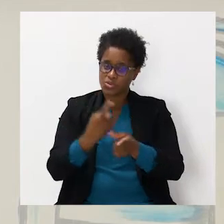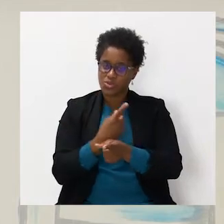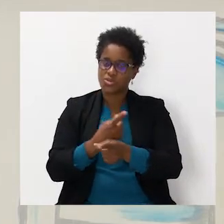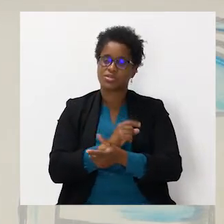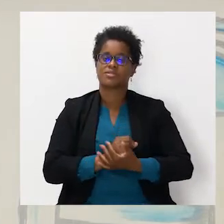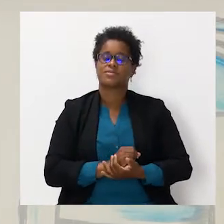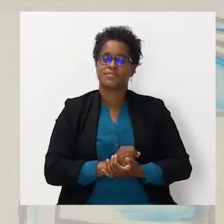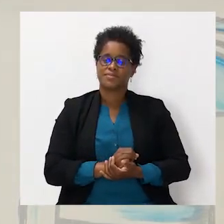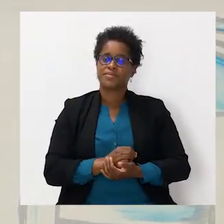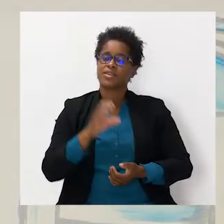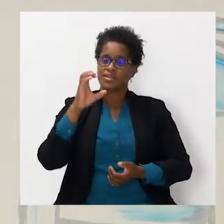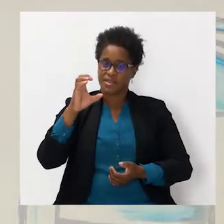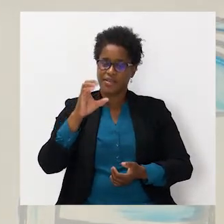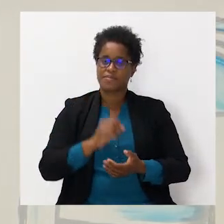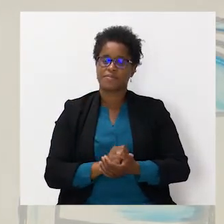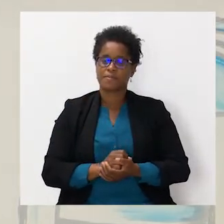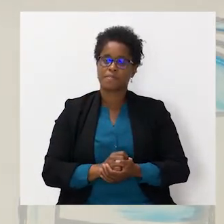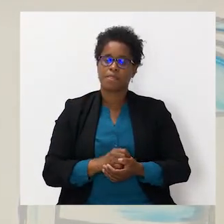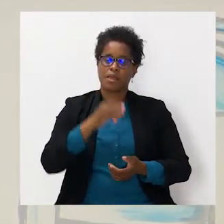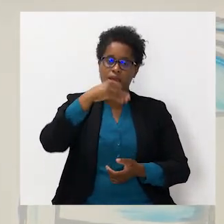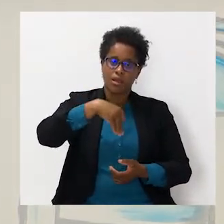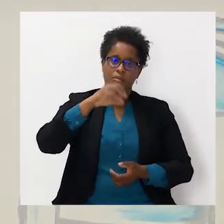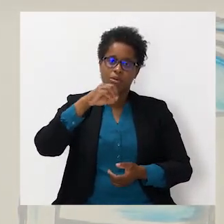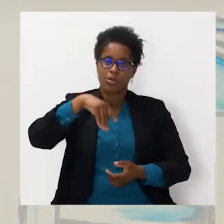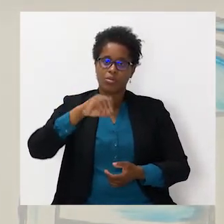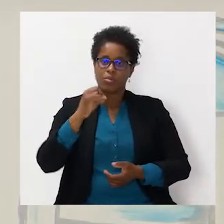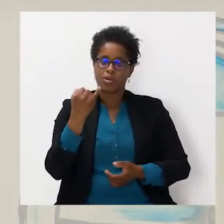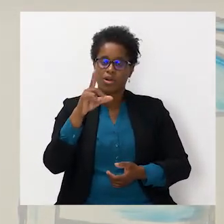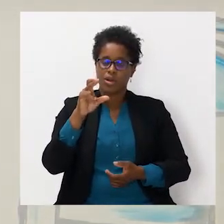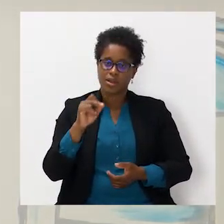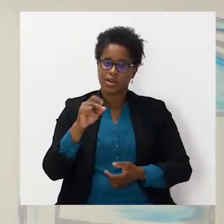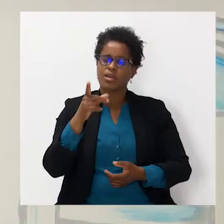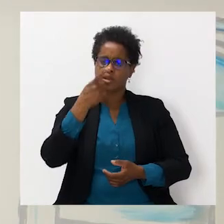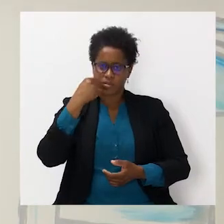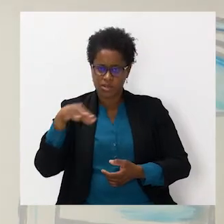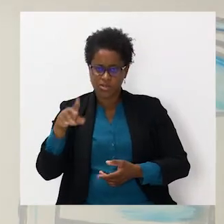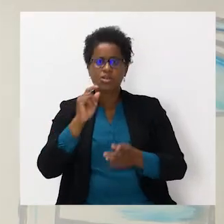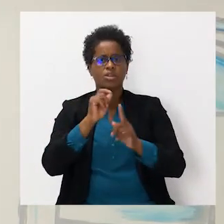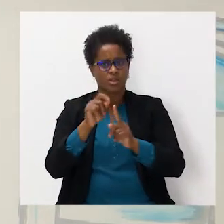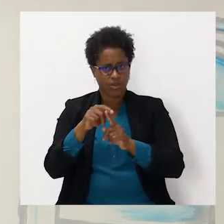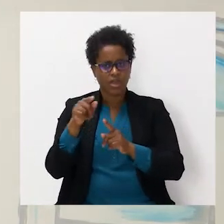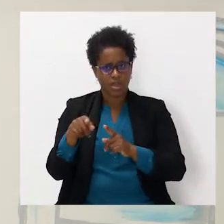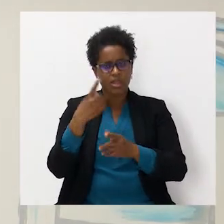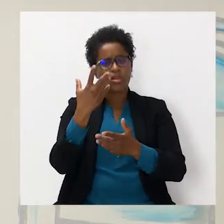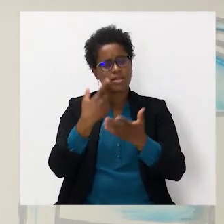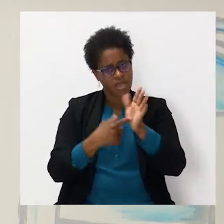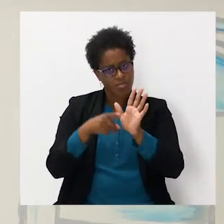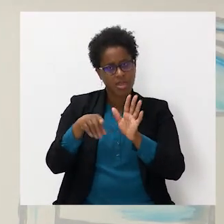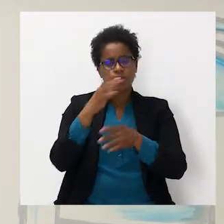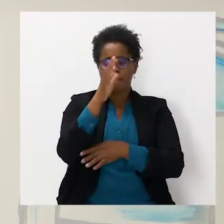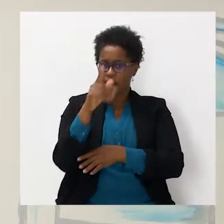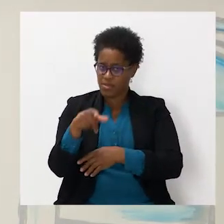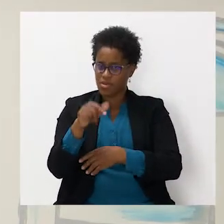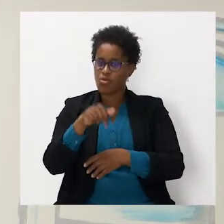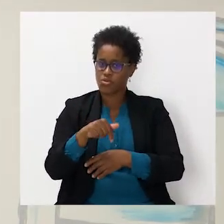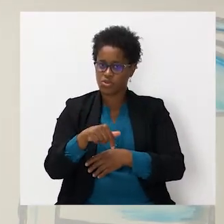pratos. Papoila. Papoila. Meninos, identificamos aqui exemplos desta planta hoje. Nós identificamos